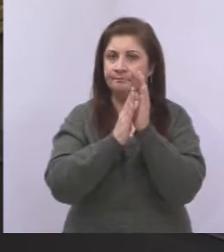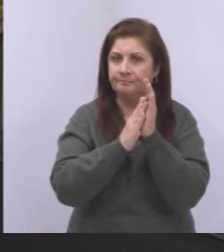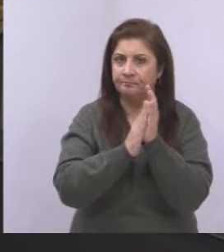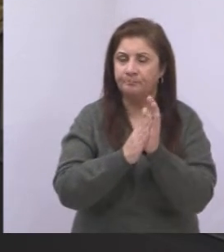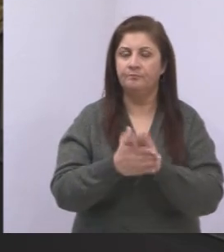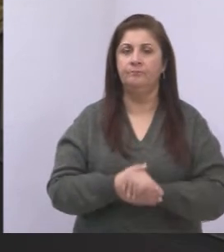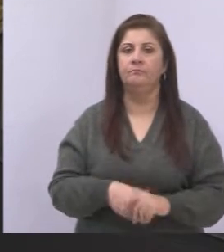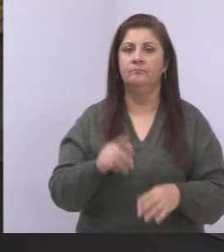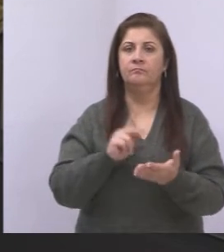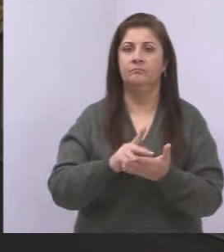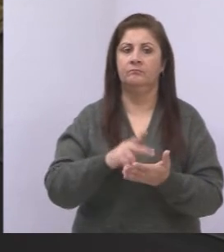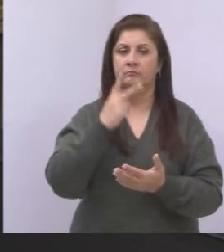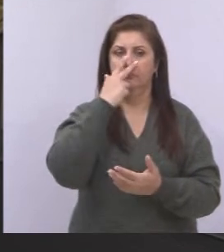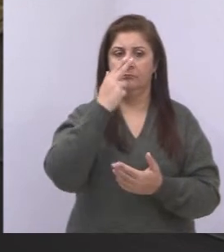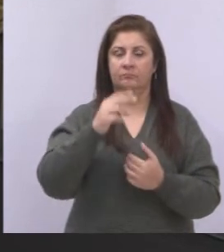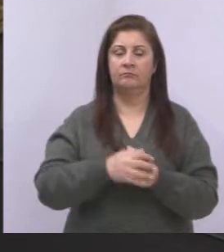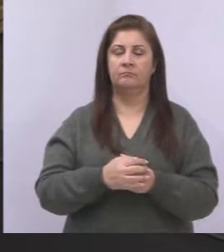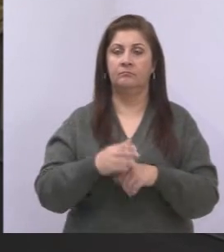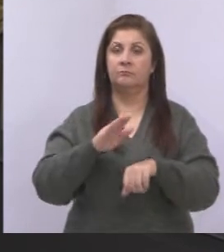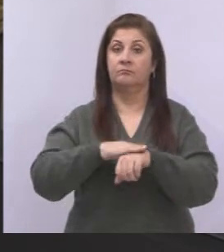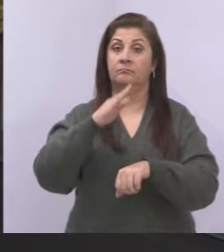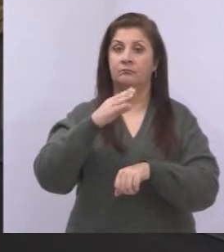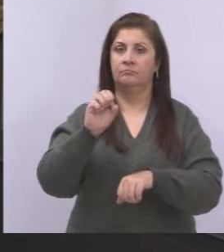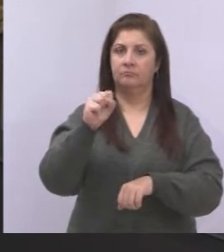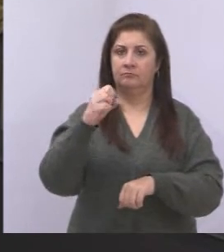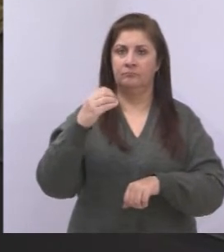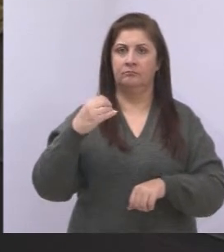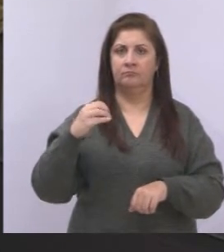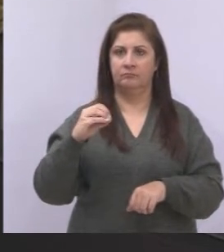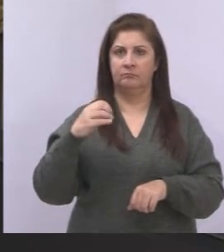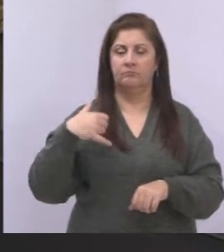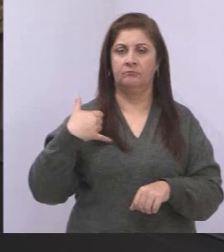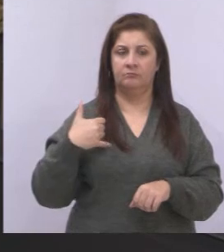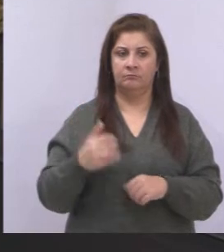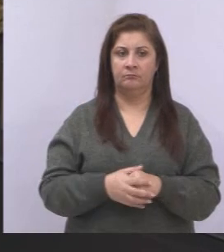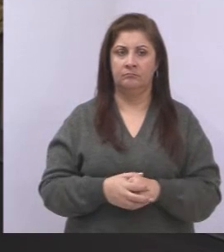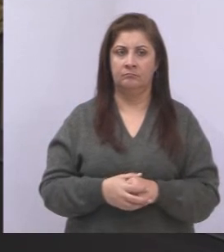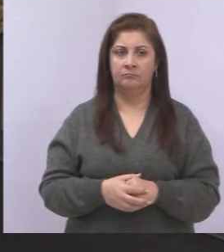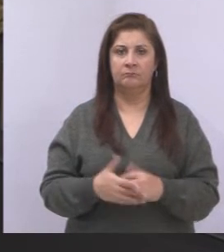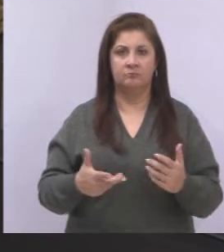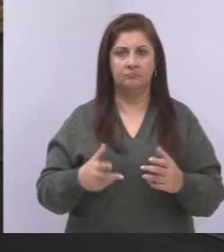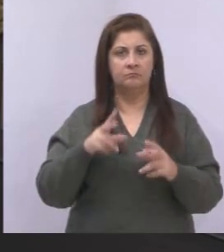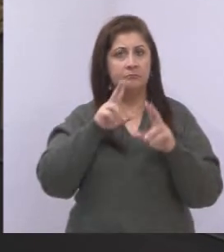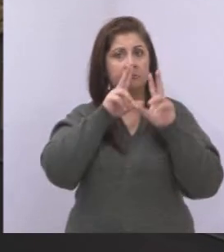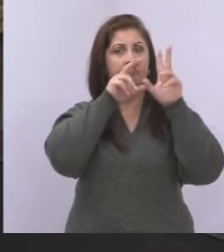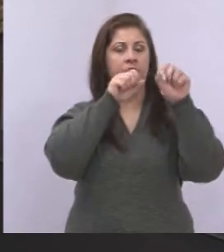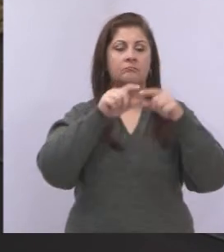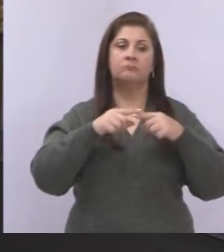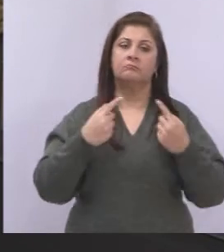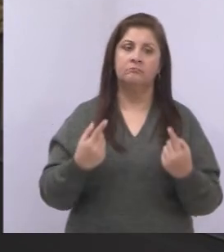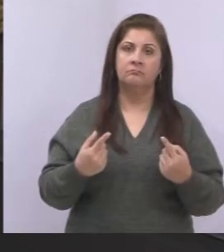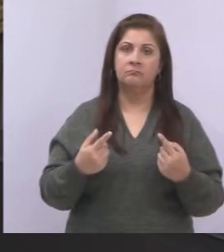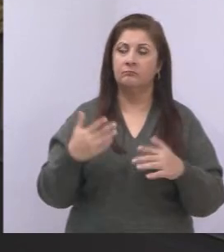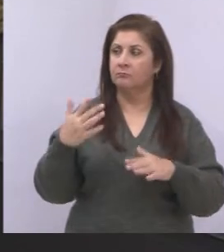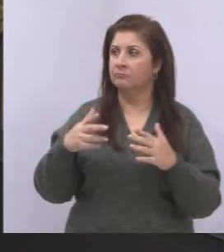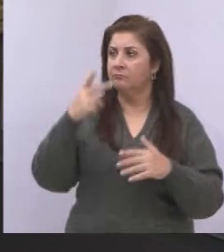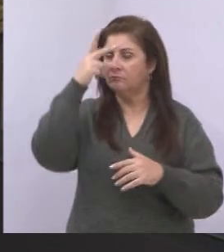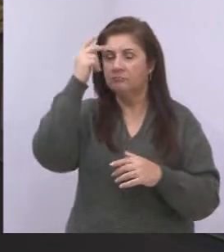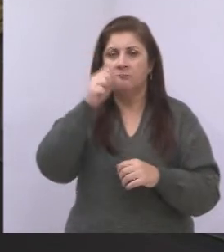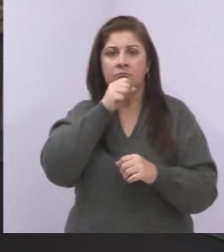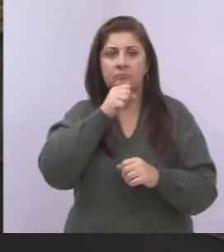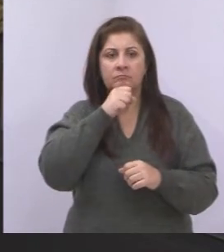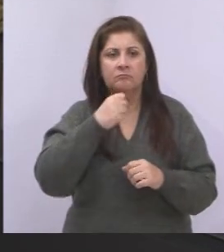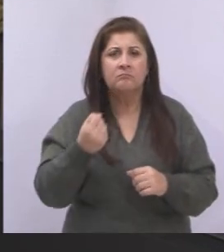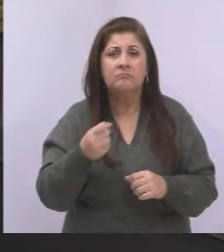eu realmente acho que acima de 80 anos, né? Eu comparo meu pai sem tempo, vai fazer 85, tá super forte. Mas você vê pessoas com idosas,